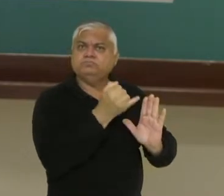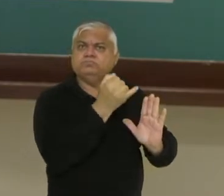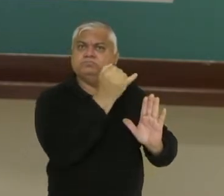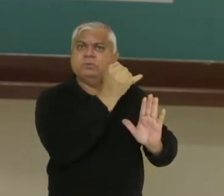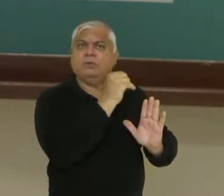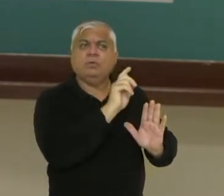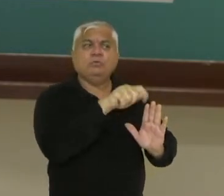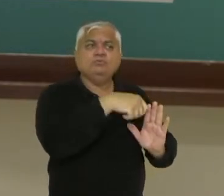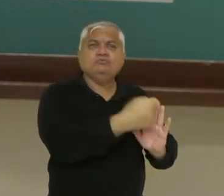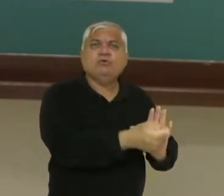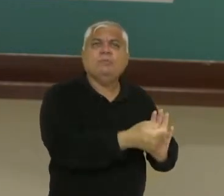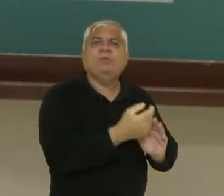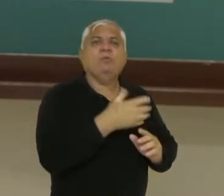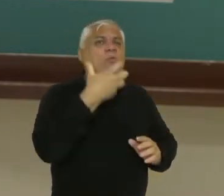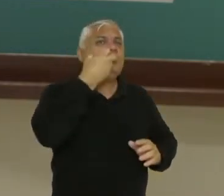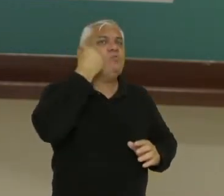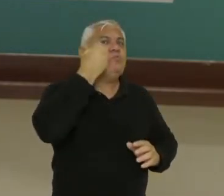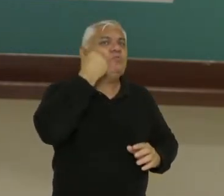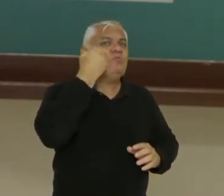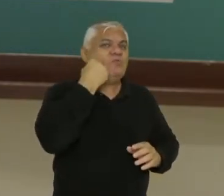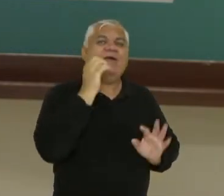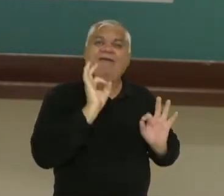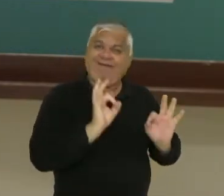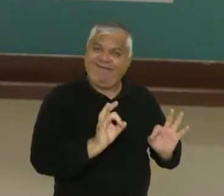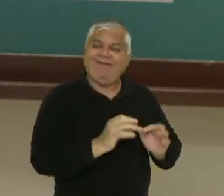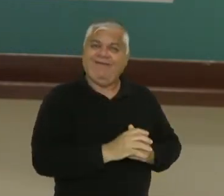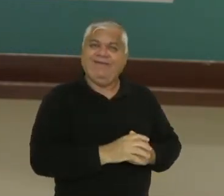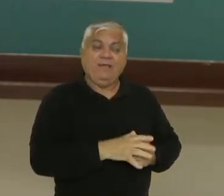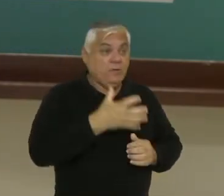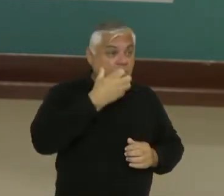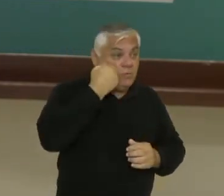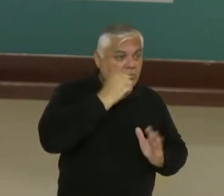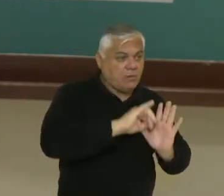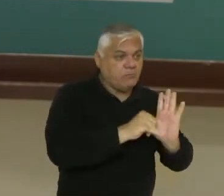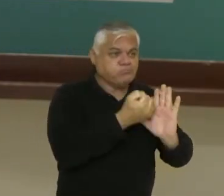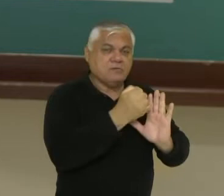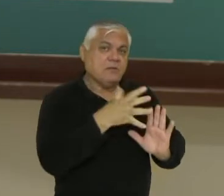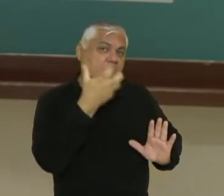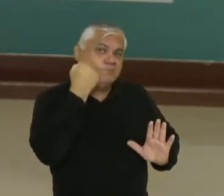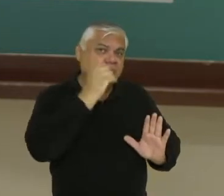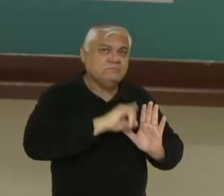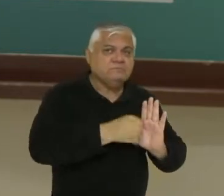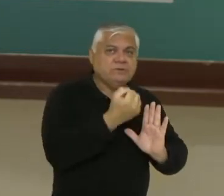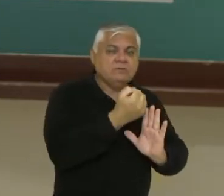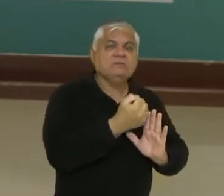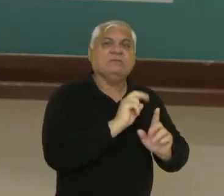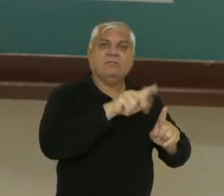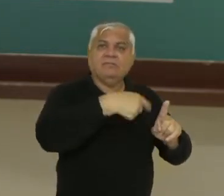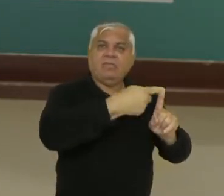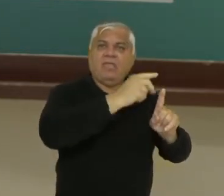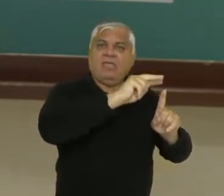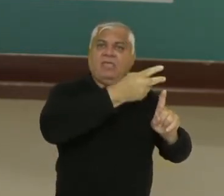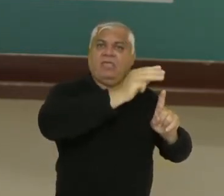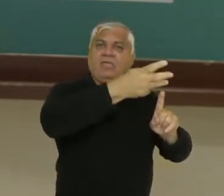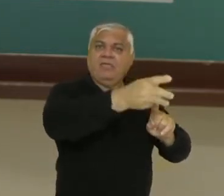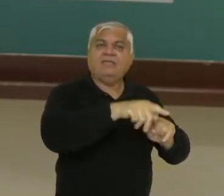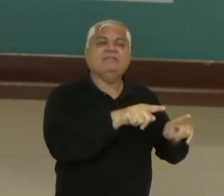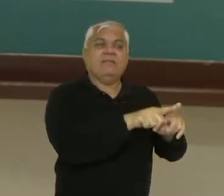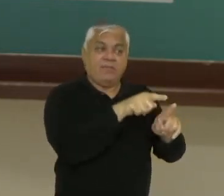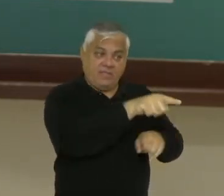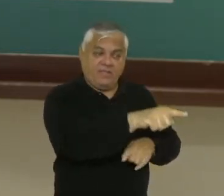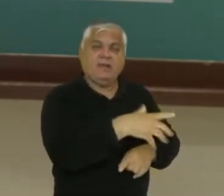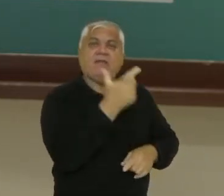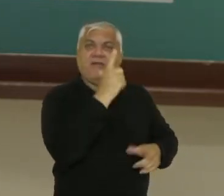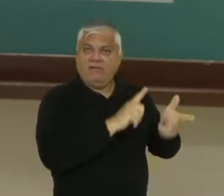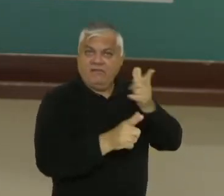exatamente sobre o lucro que ele vai ter sobre essas ações. Então, para ele também é interessante que ele tenha lucro sobre